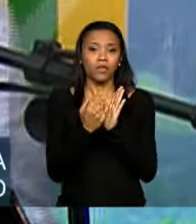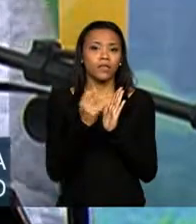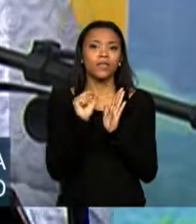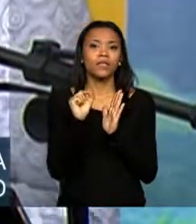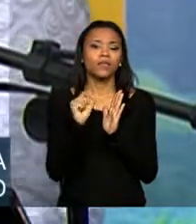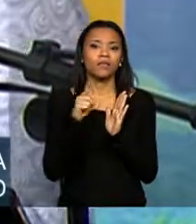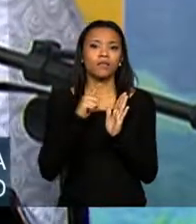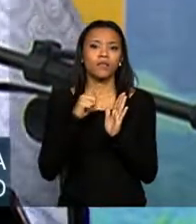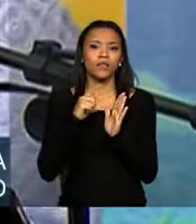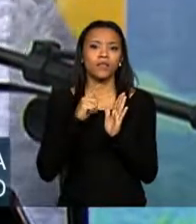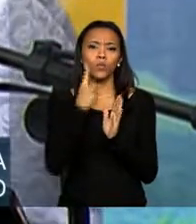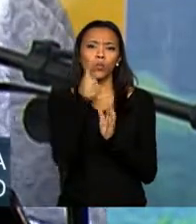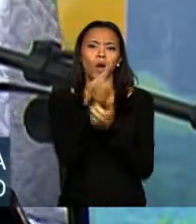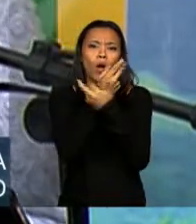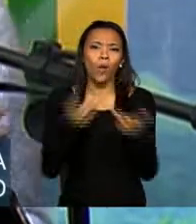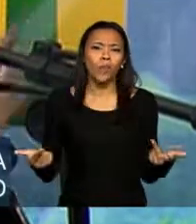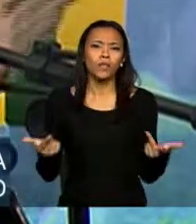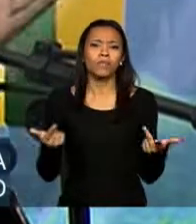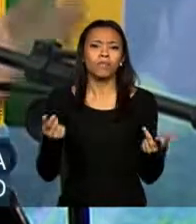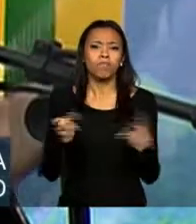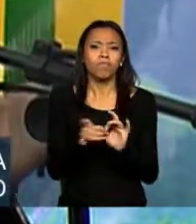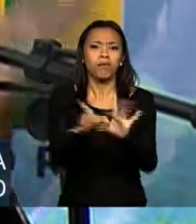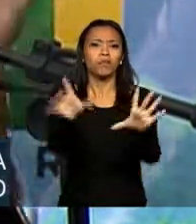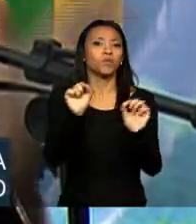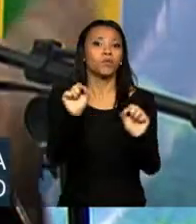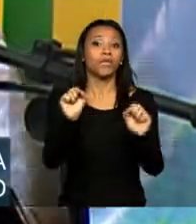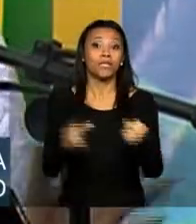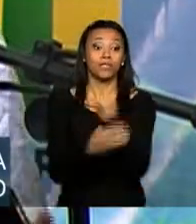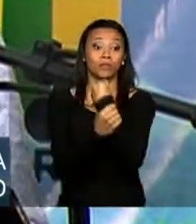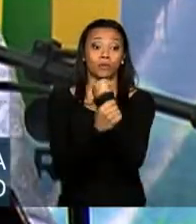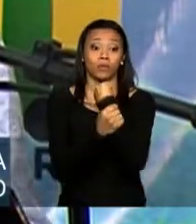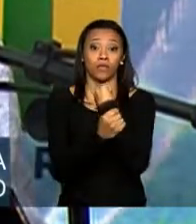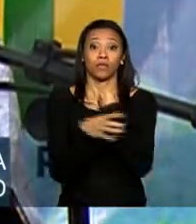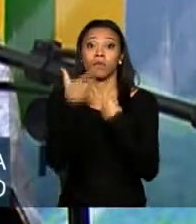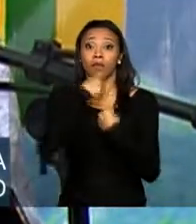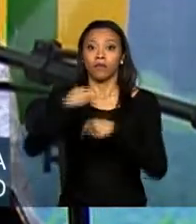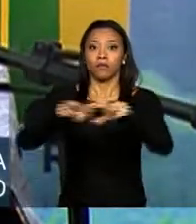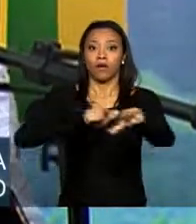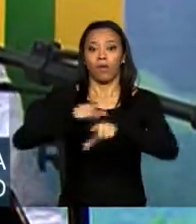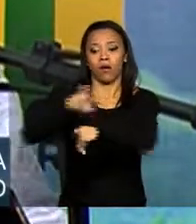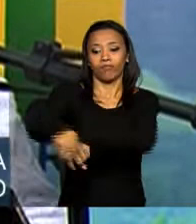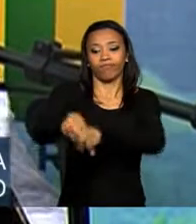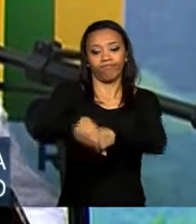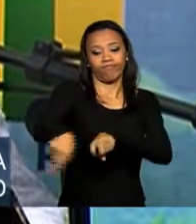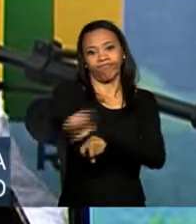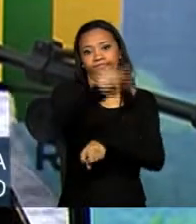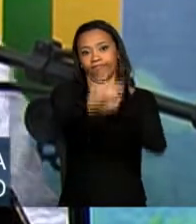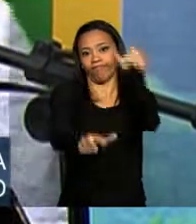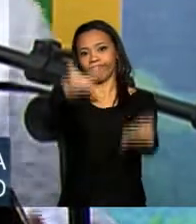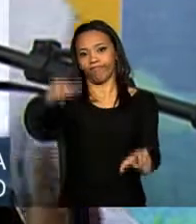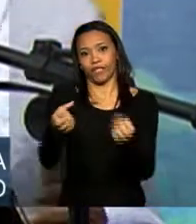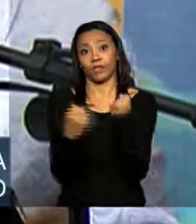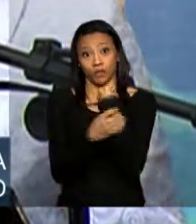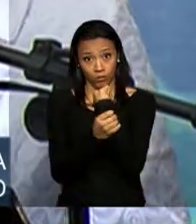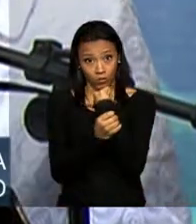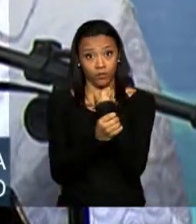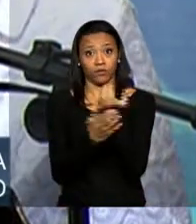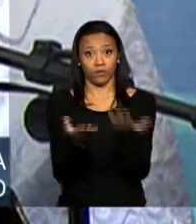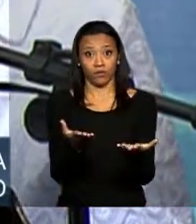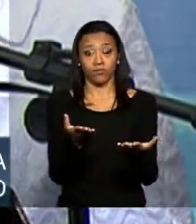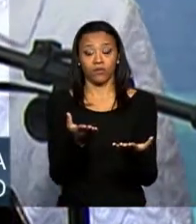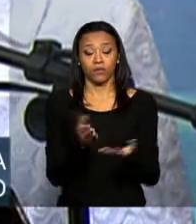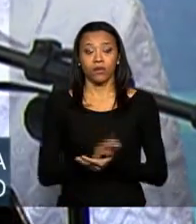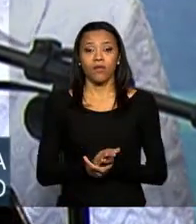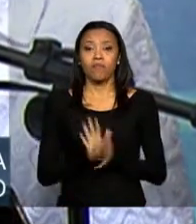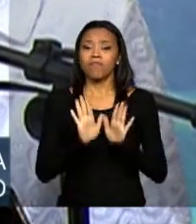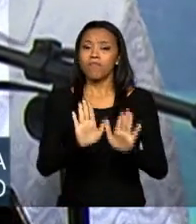uma coisa que é essencial segurança para agricultor produzir segurança é mas aí eu